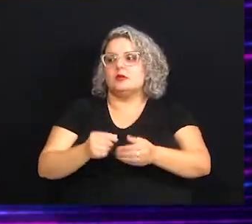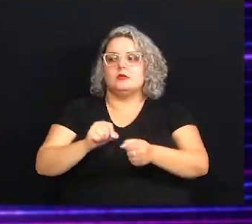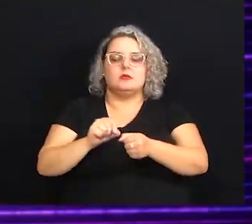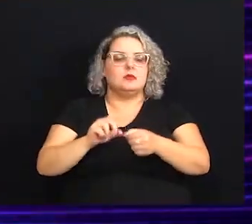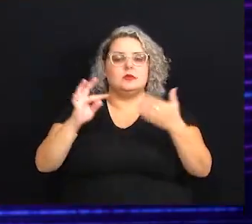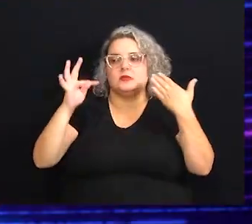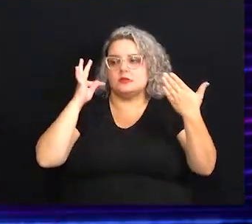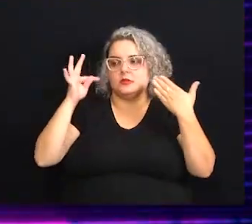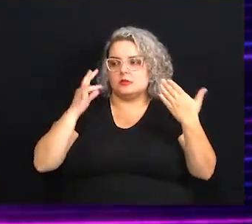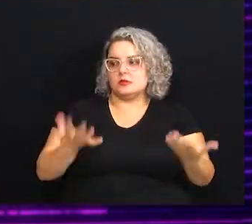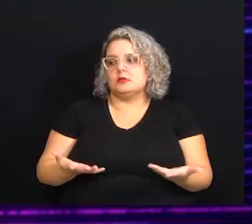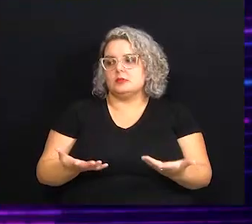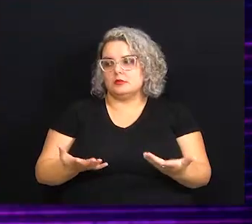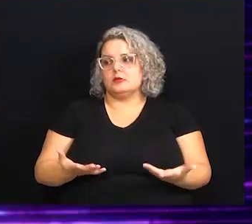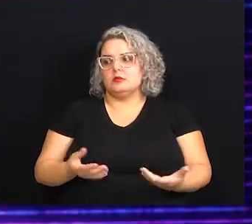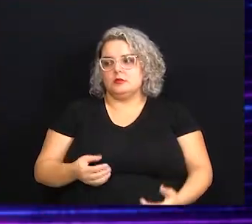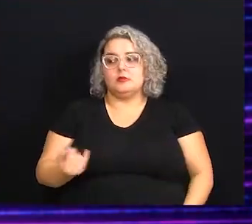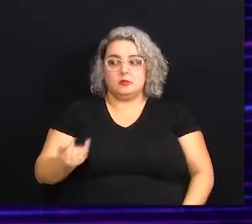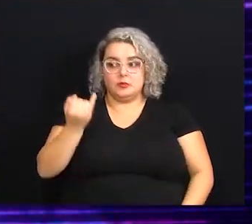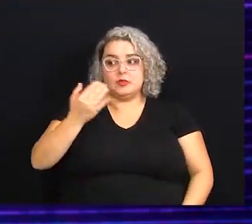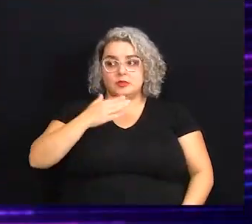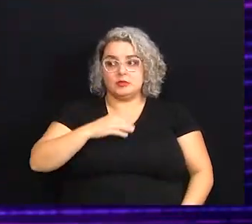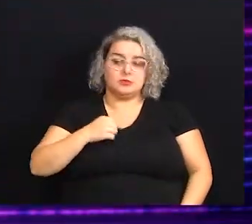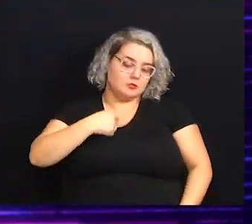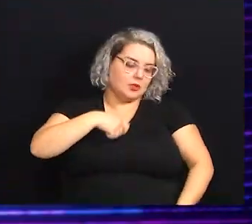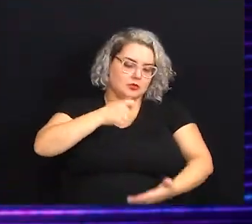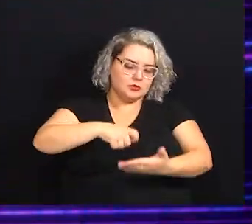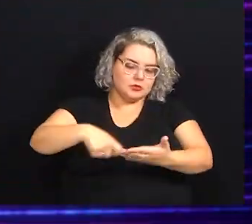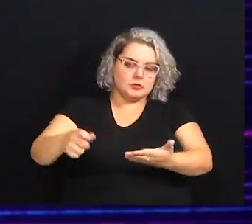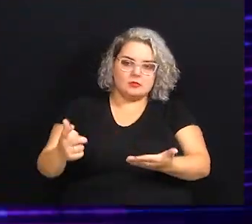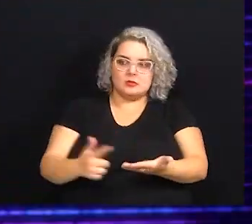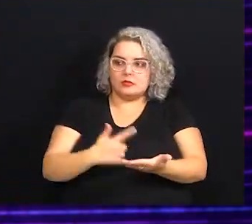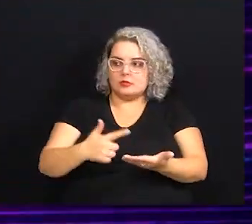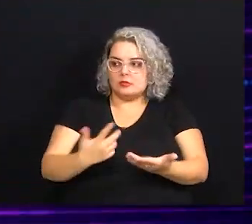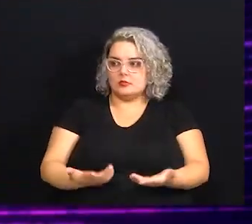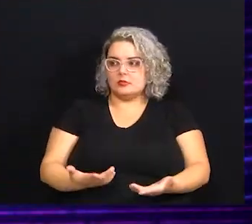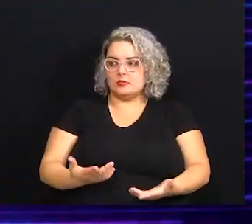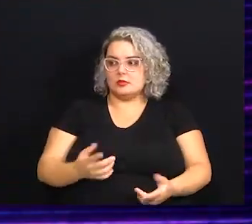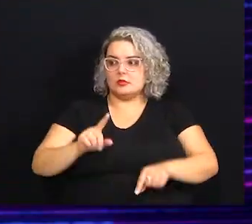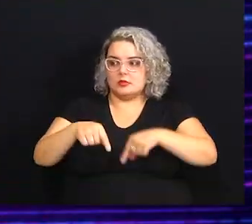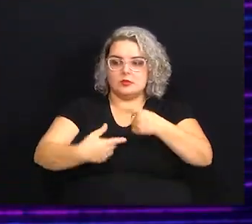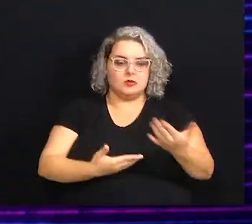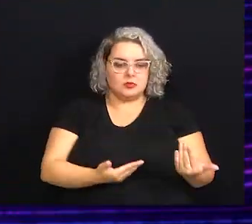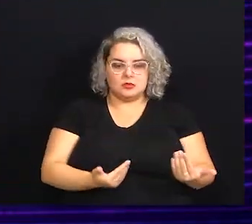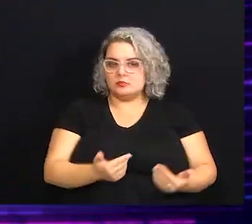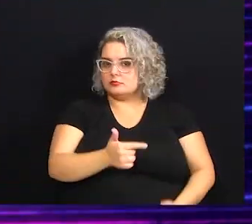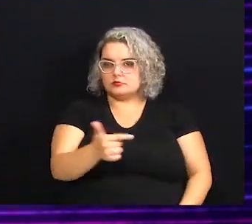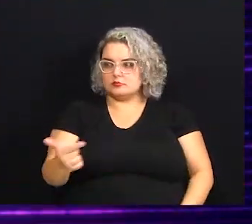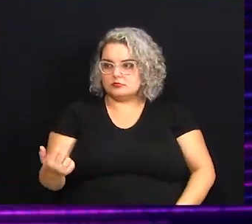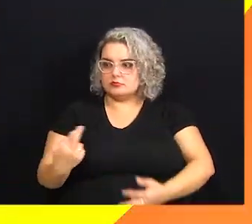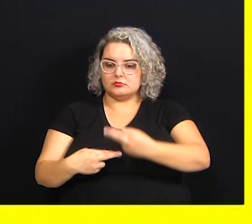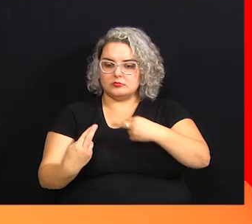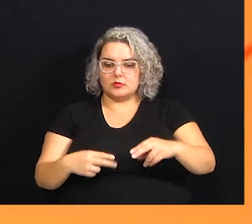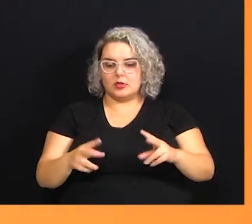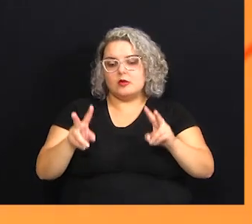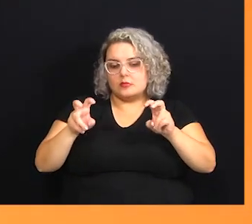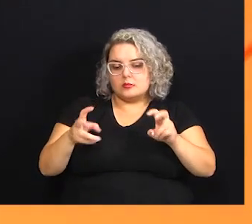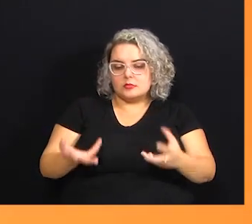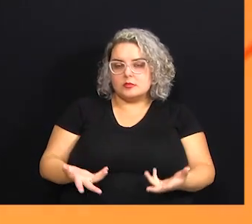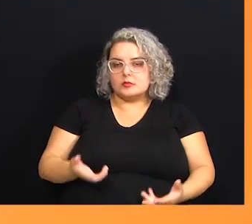por um bom tempo da minha vida, o meu terapeuta foi essencial para fazer esse livro. No entanto, se eu, jovem, que não tenha nenhuma relação com esse